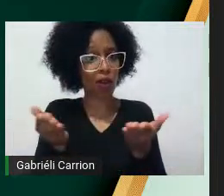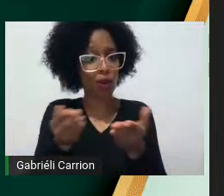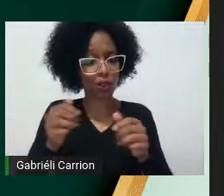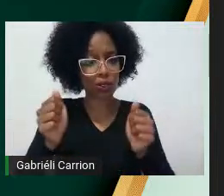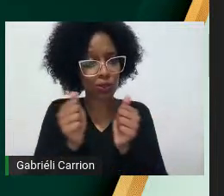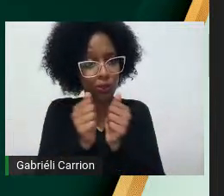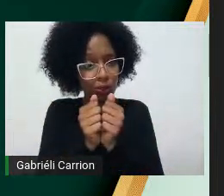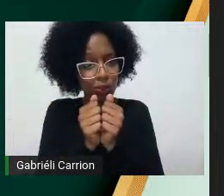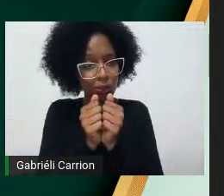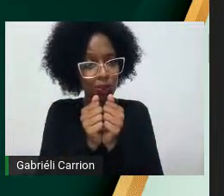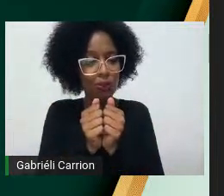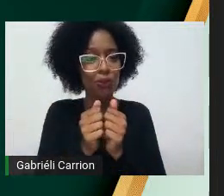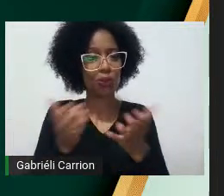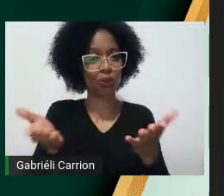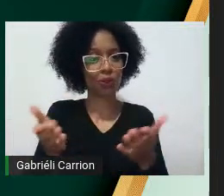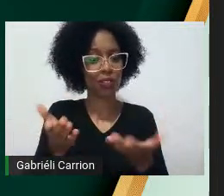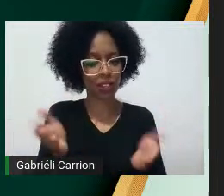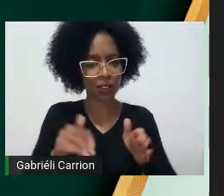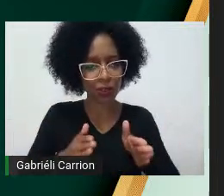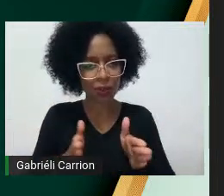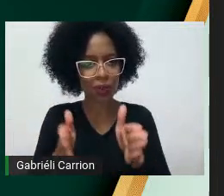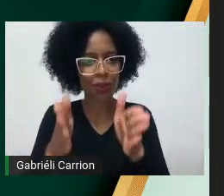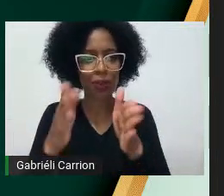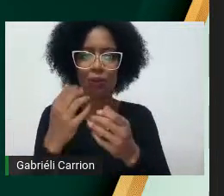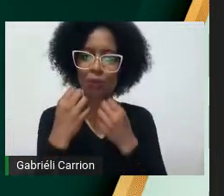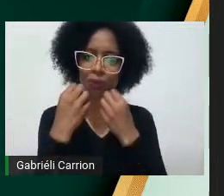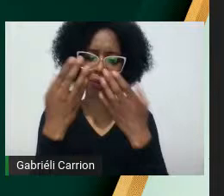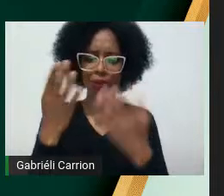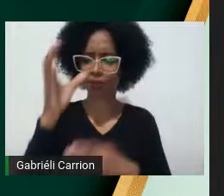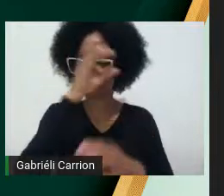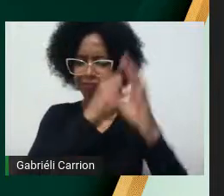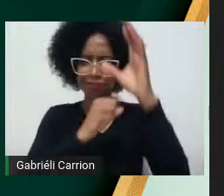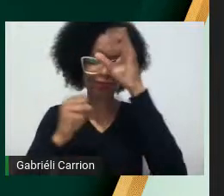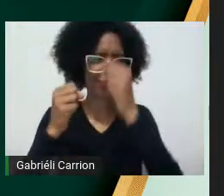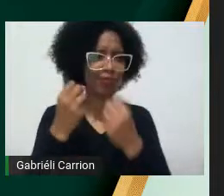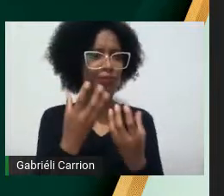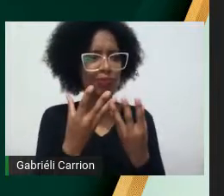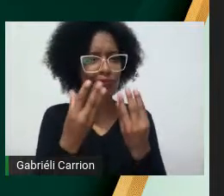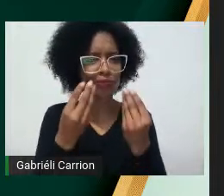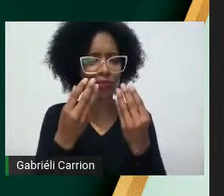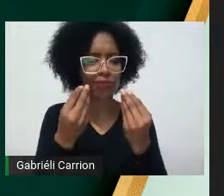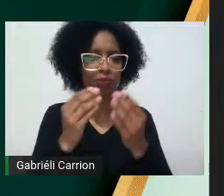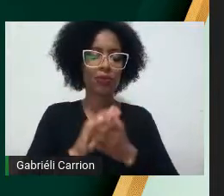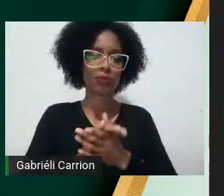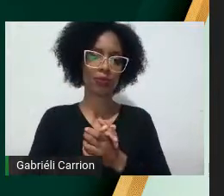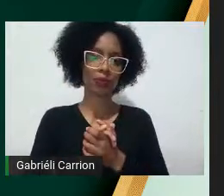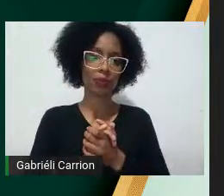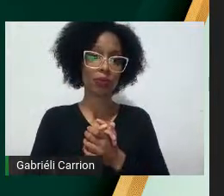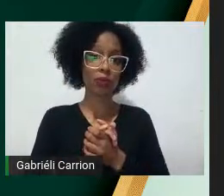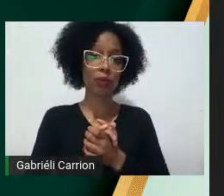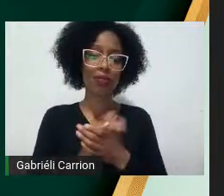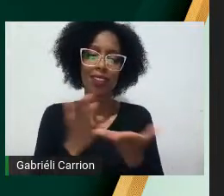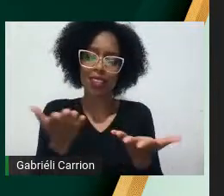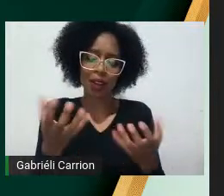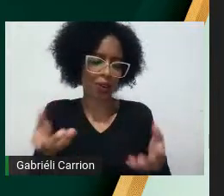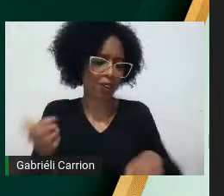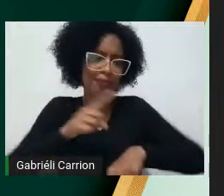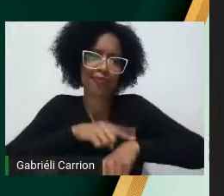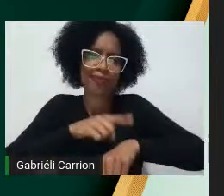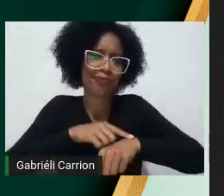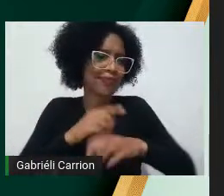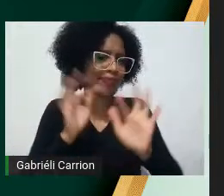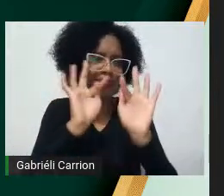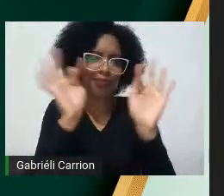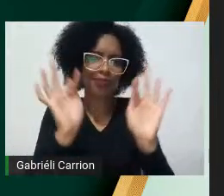parte, né, dessa longa caminhada pelos aprendizados, e momento muito feliz, né? Parabéns,